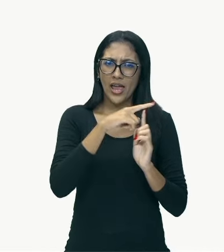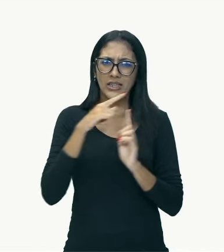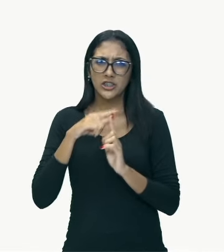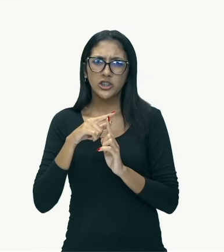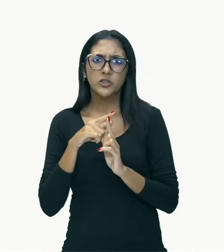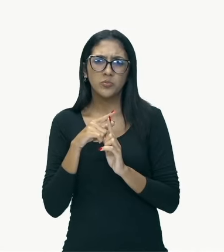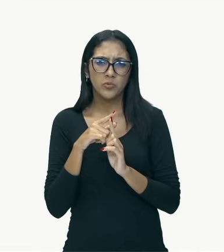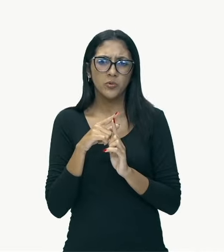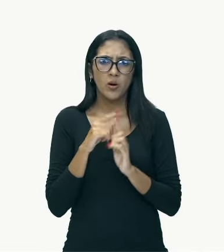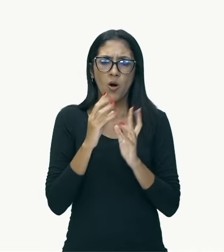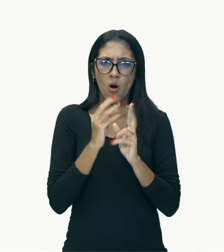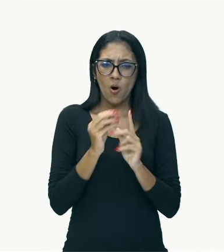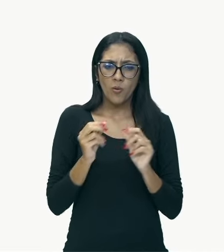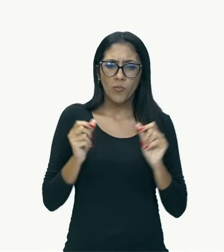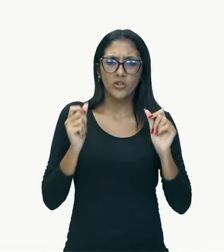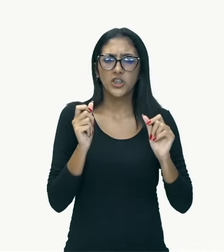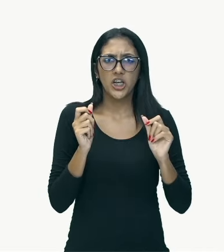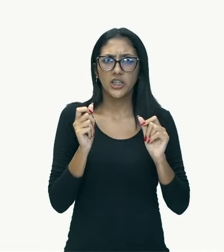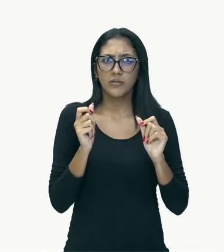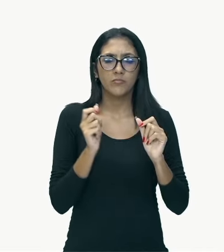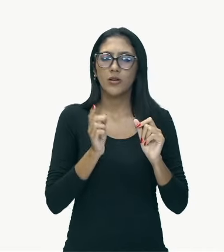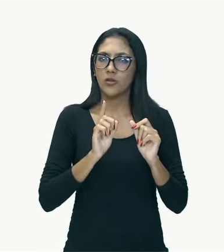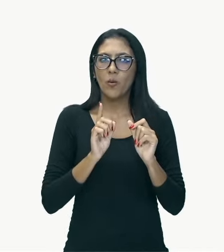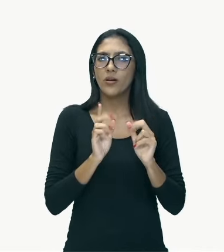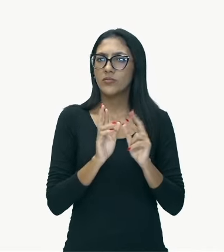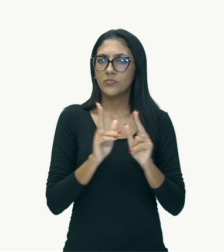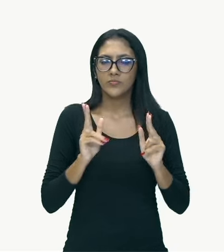vou ver essas partículas, tá bom?